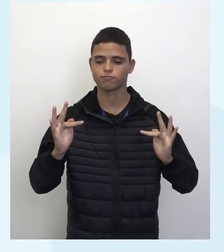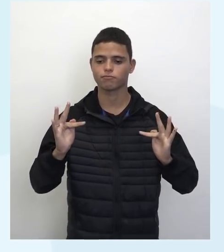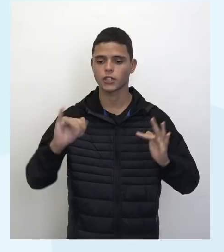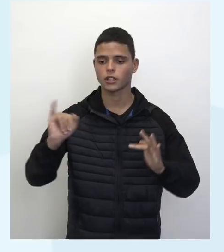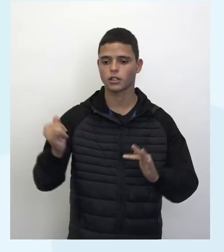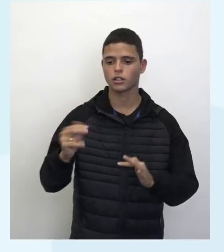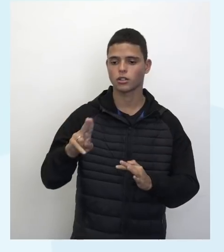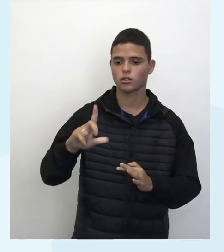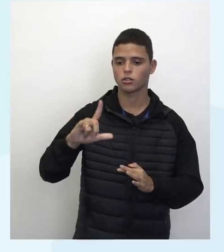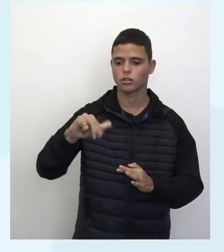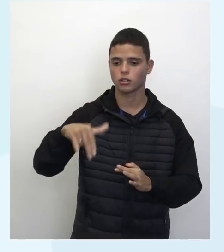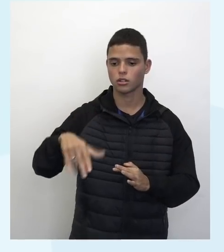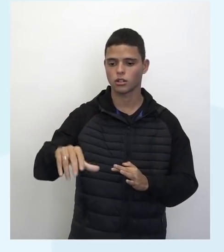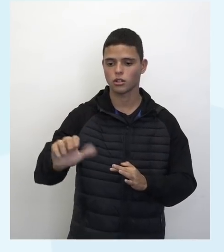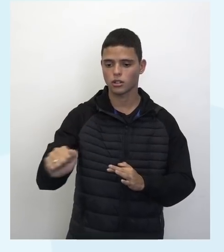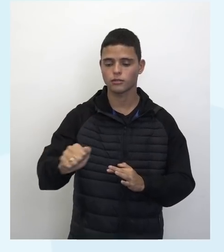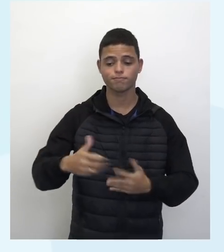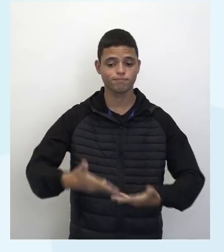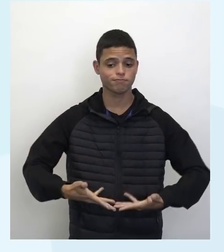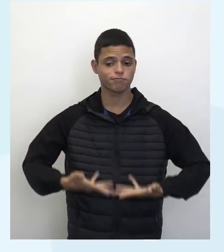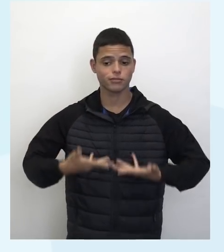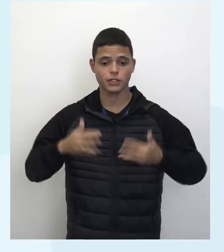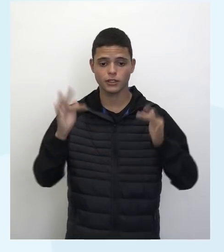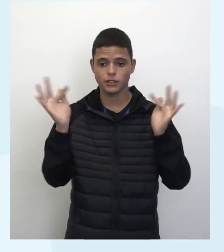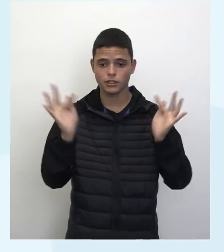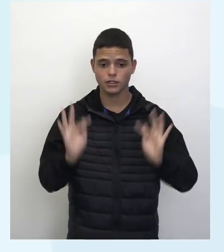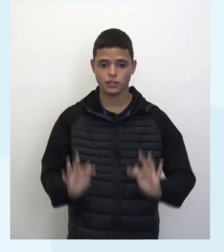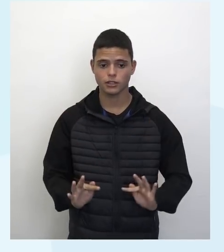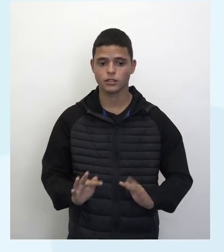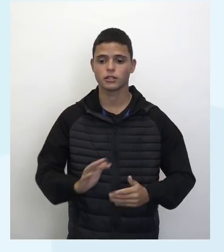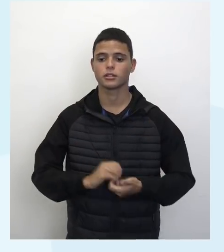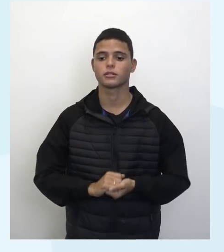Juliana é sempre bem-humorada. A mãe tá on.